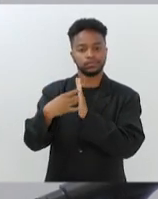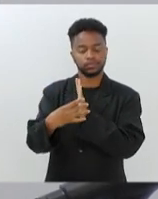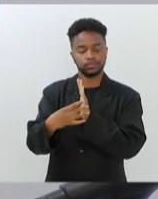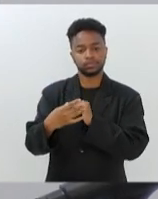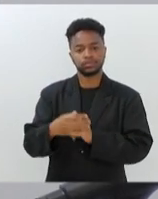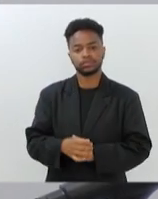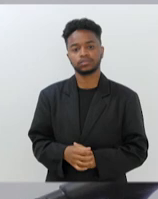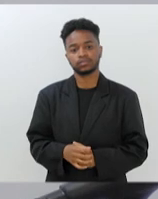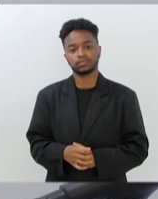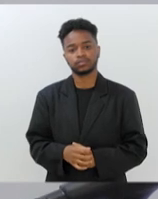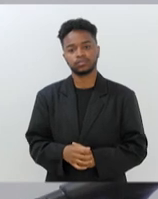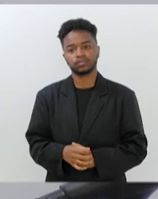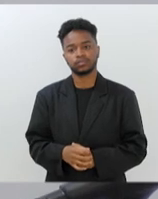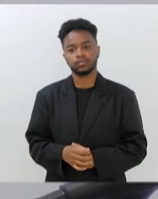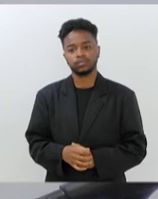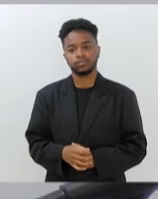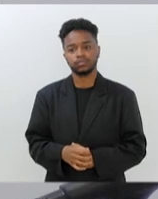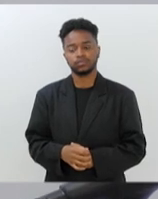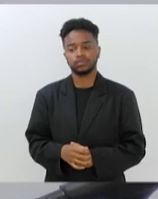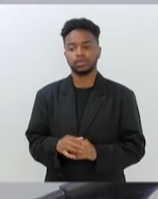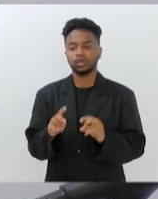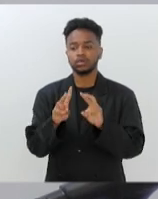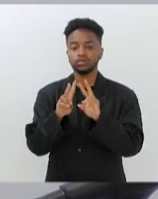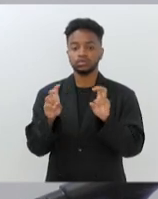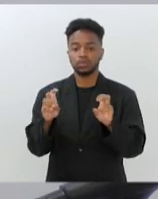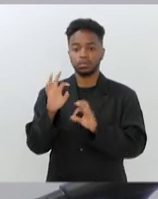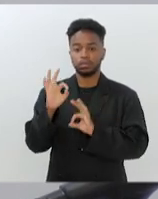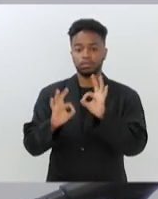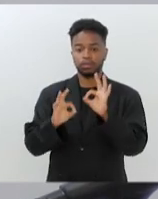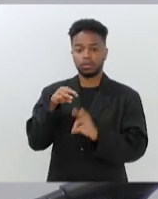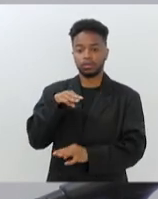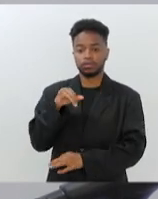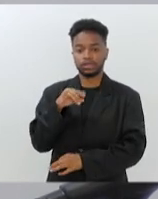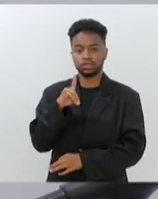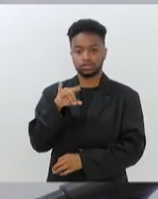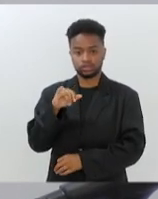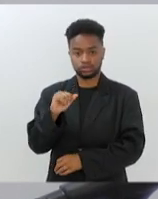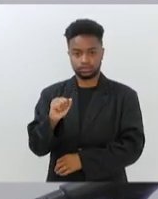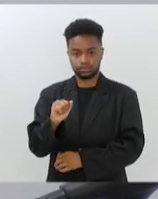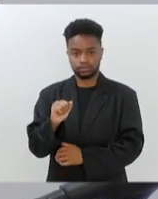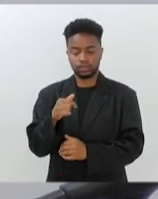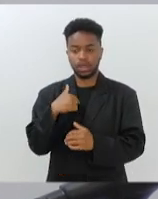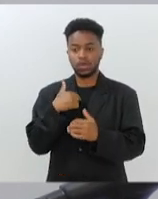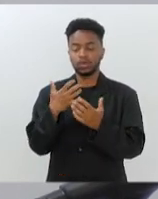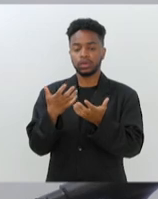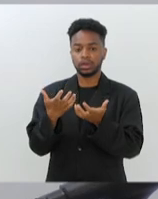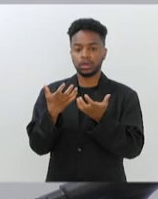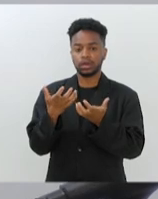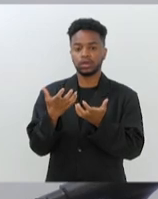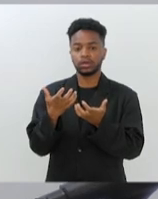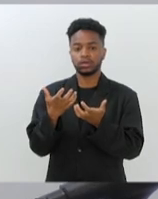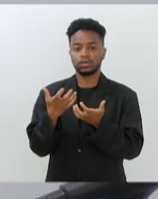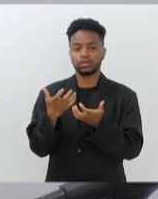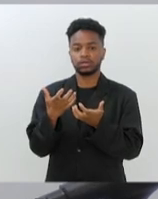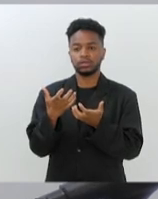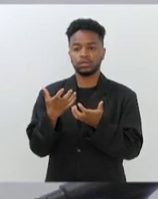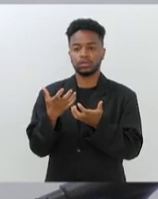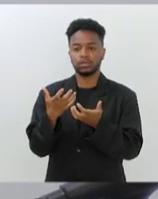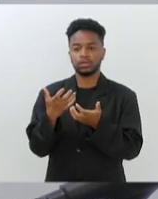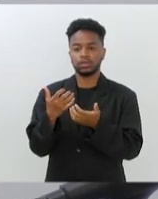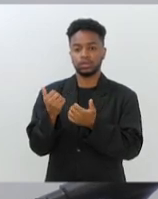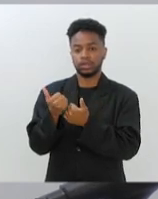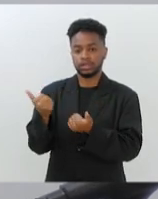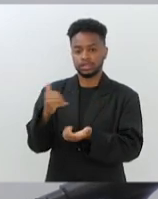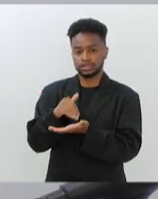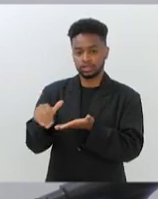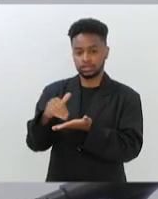eh sobre o plano sobre o o plano de mídia eu queria que o que o subsecretário